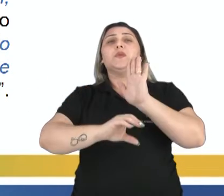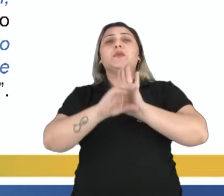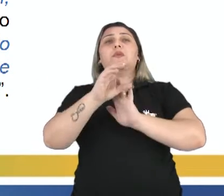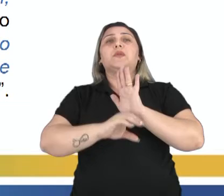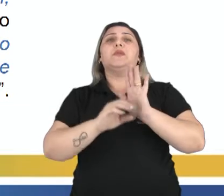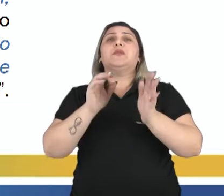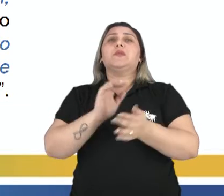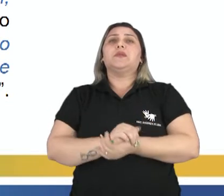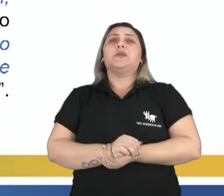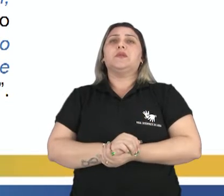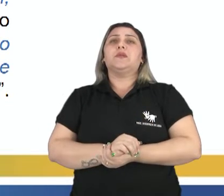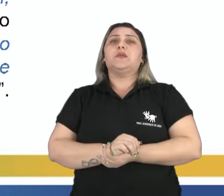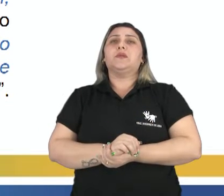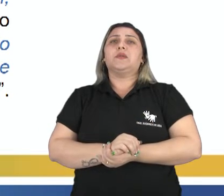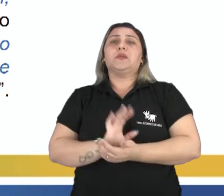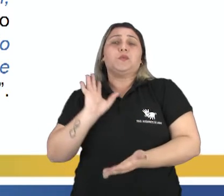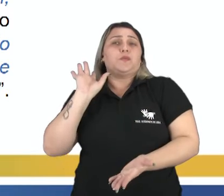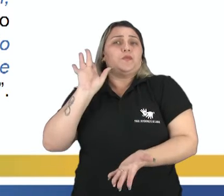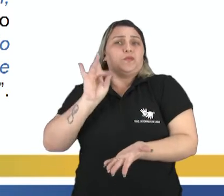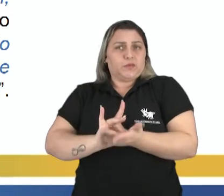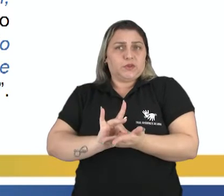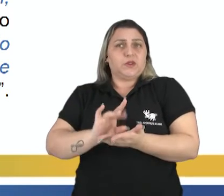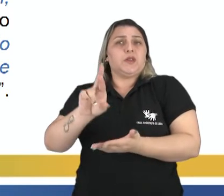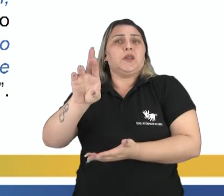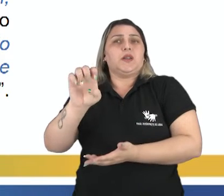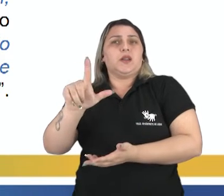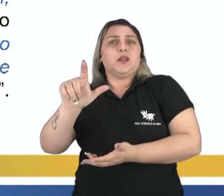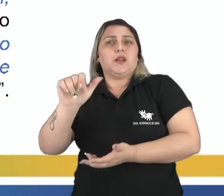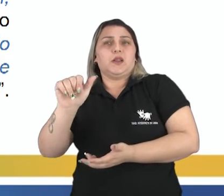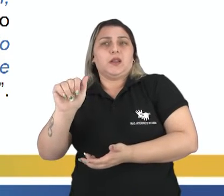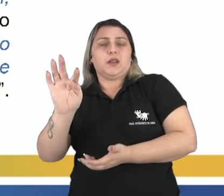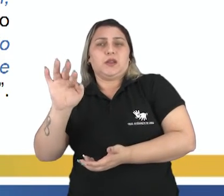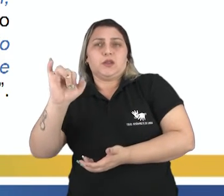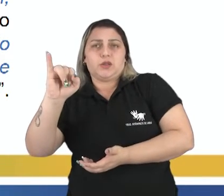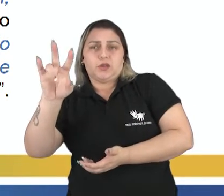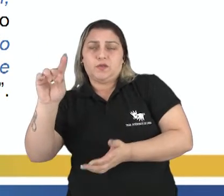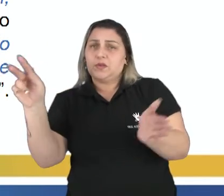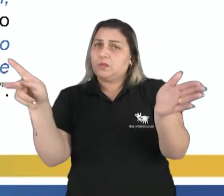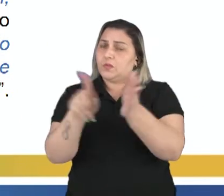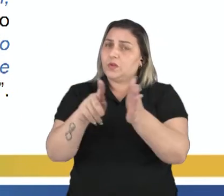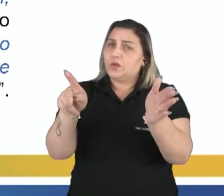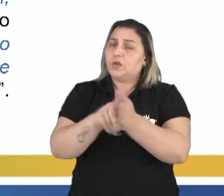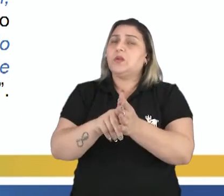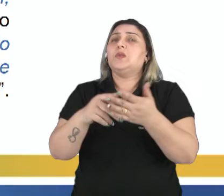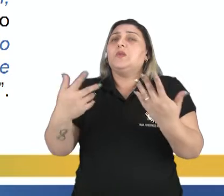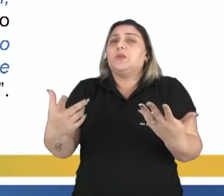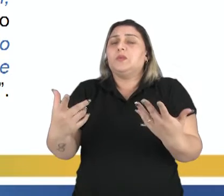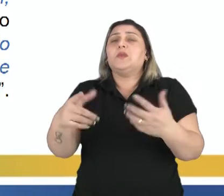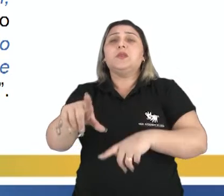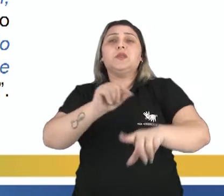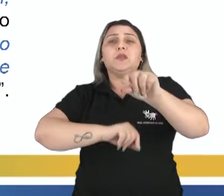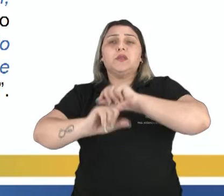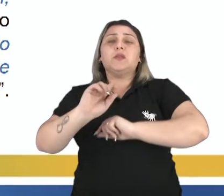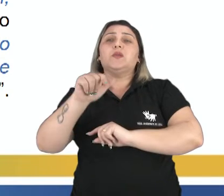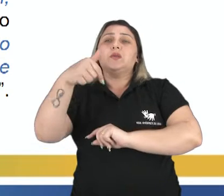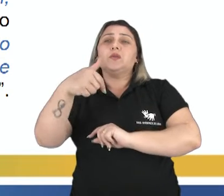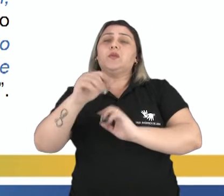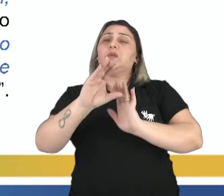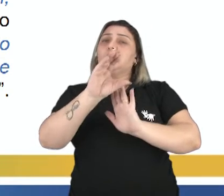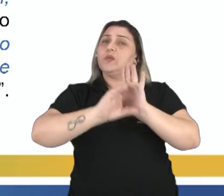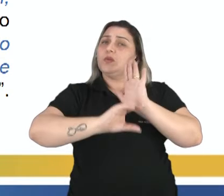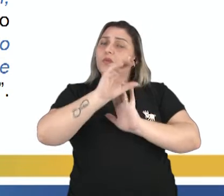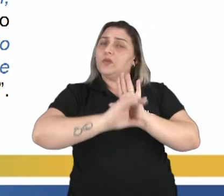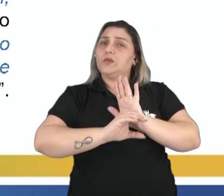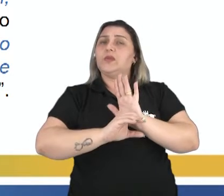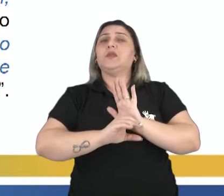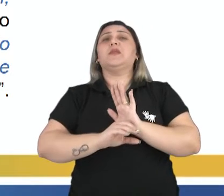sendo simultaneamente absoluto e relativo. Relativo face às suas próprias componentes, aos outros conceitos, ao plano